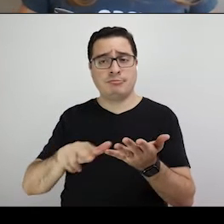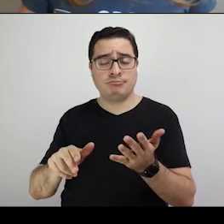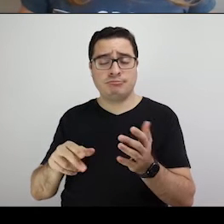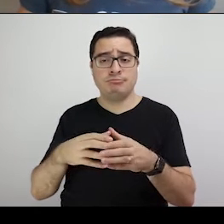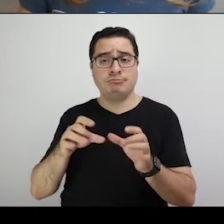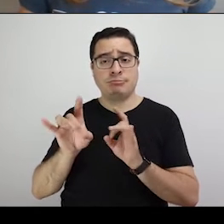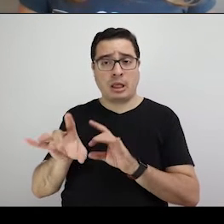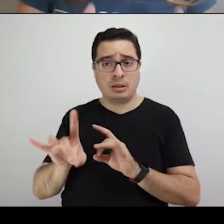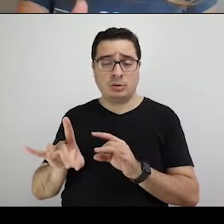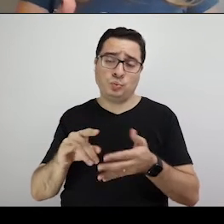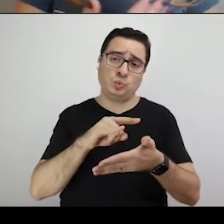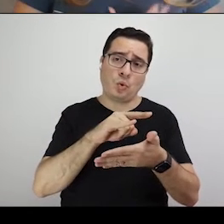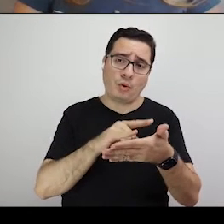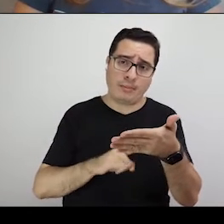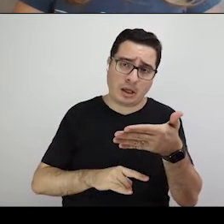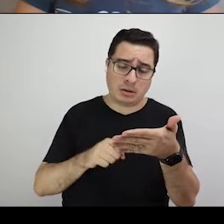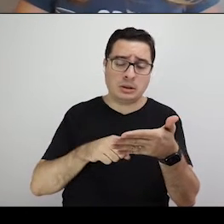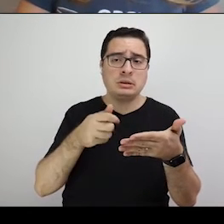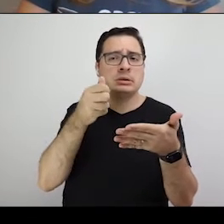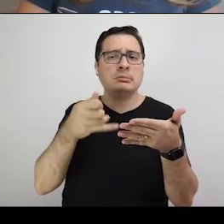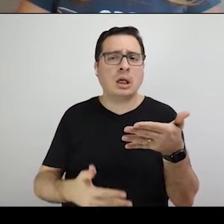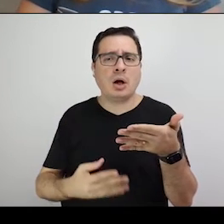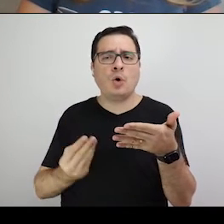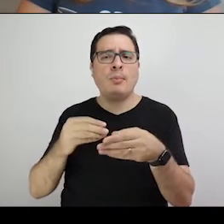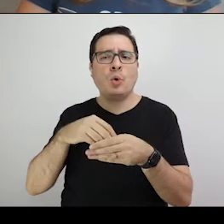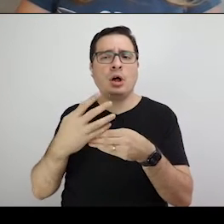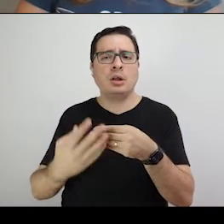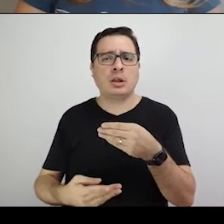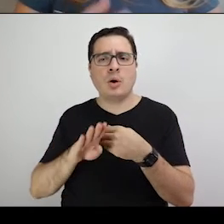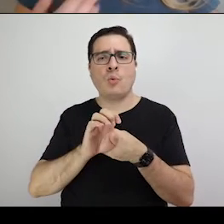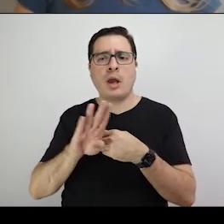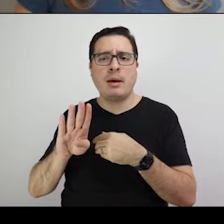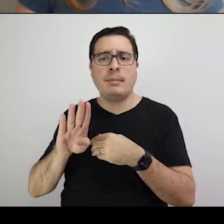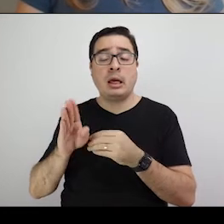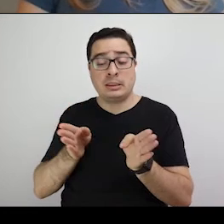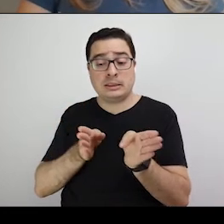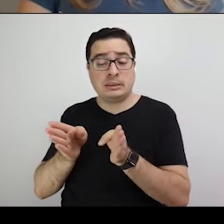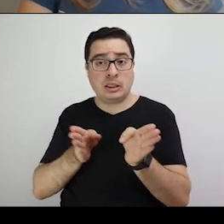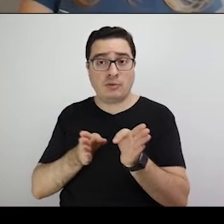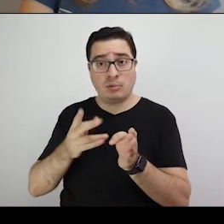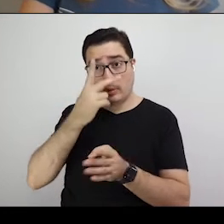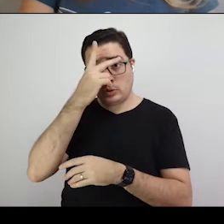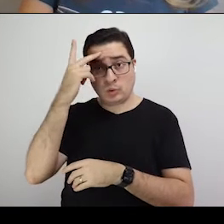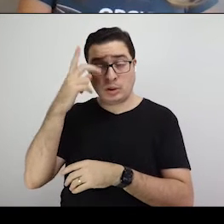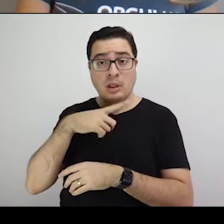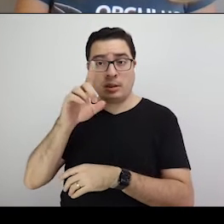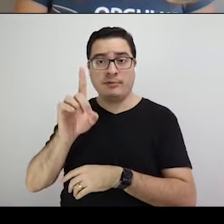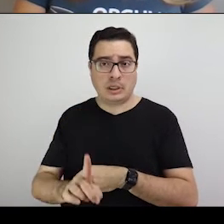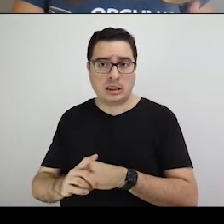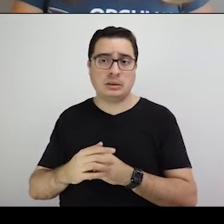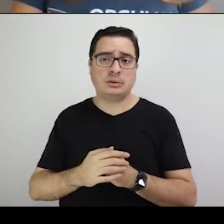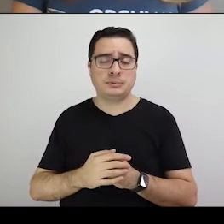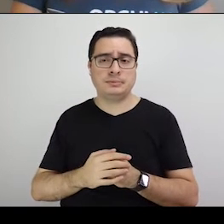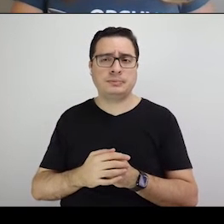de documentos que explicam como tornar o conteúdo web acessível a pessoas com deficiência.